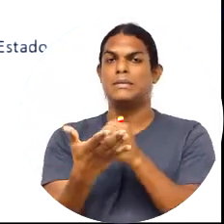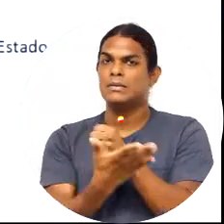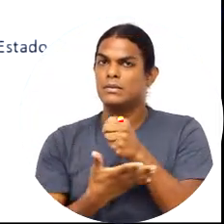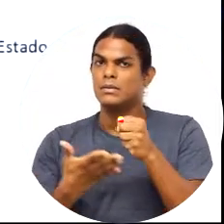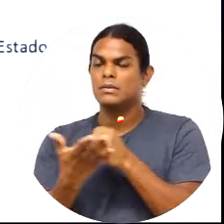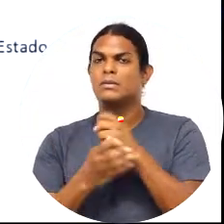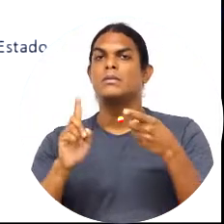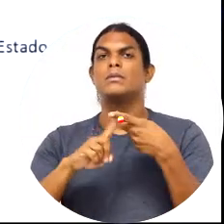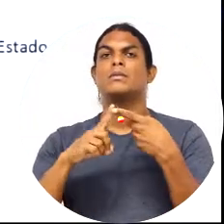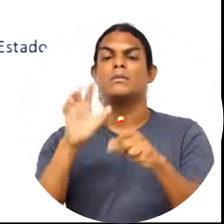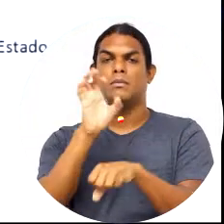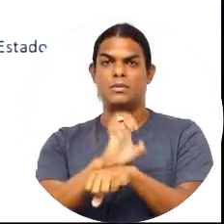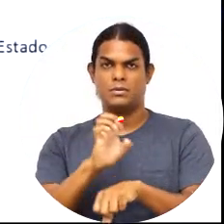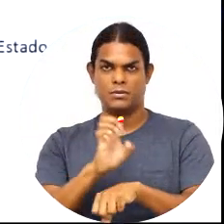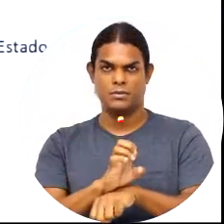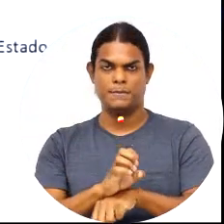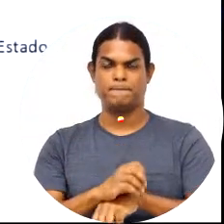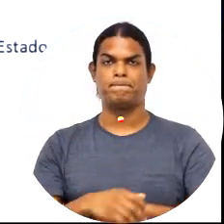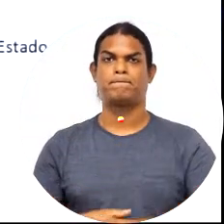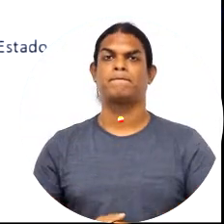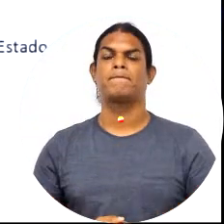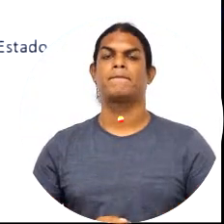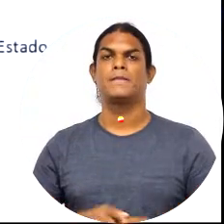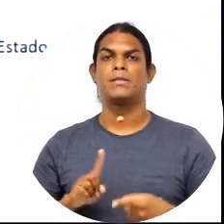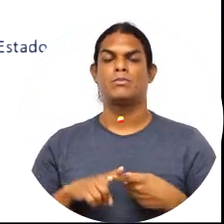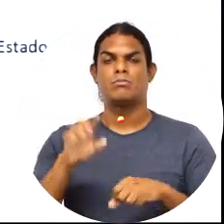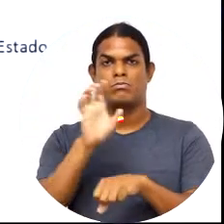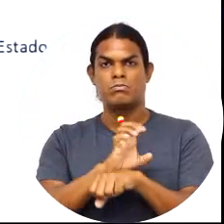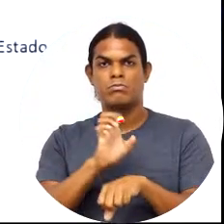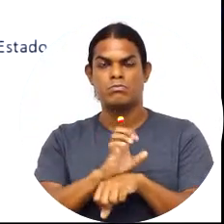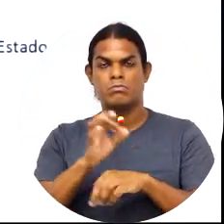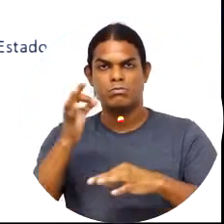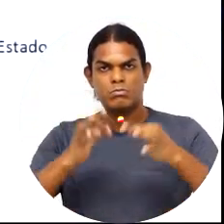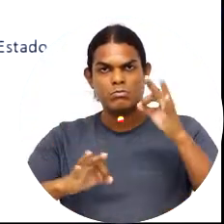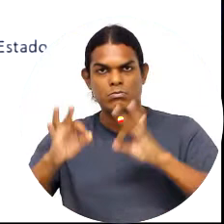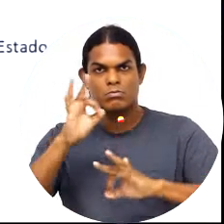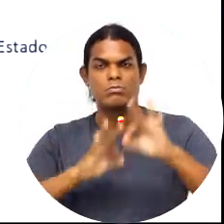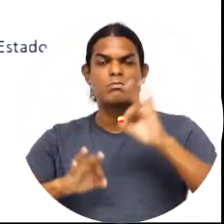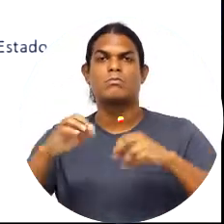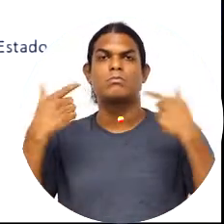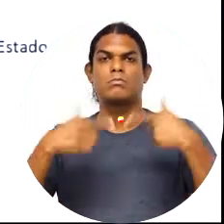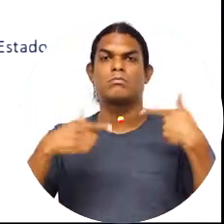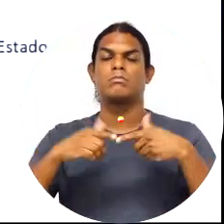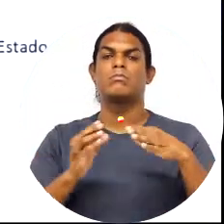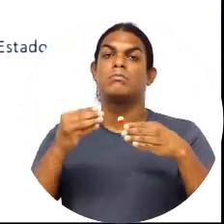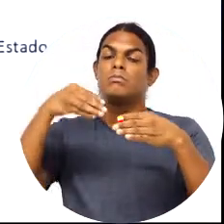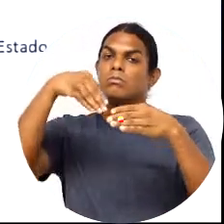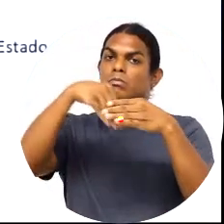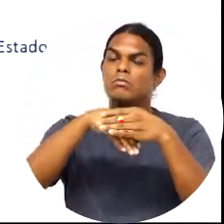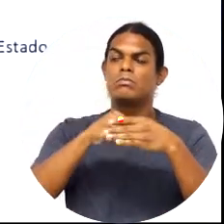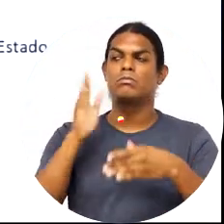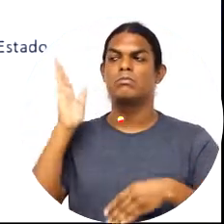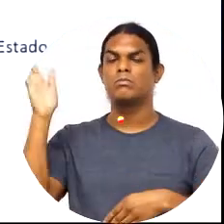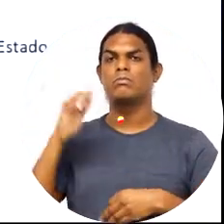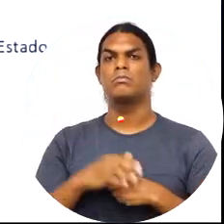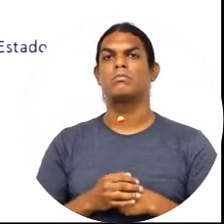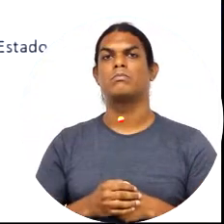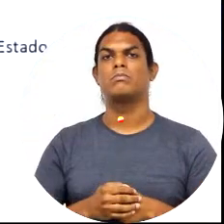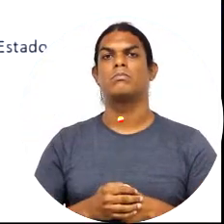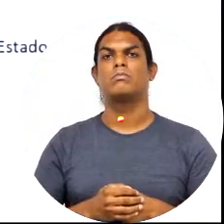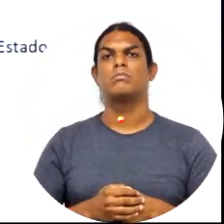estados. Ou seja, o Estado, como ente político organizado, também estava inserido nesse processo. E ainda